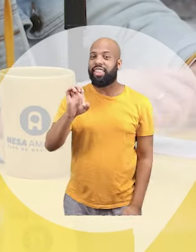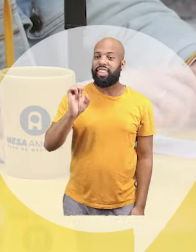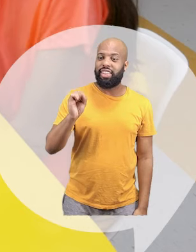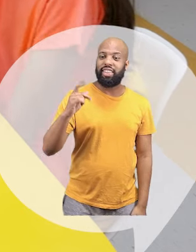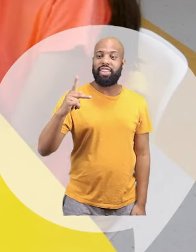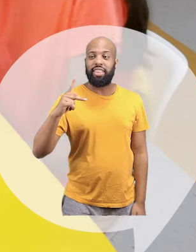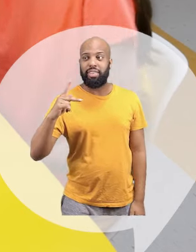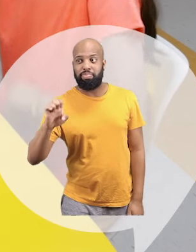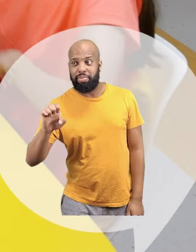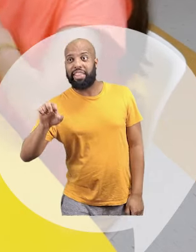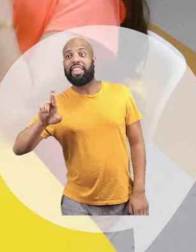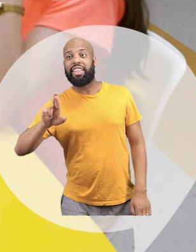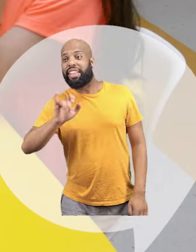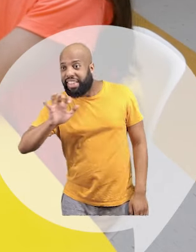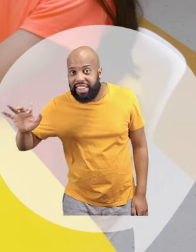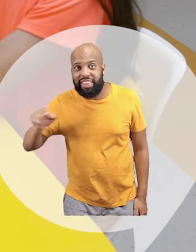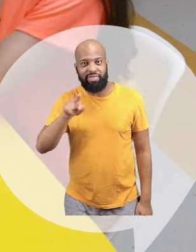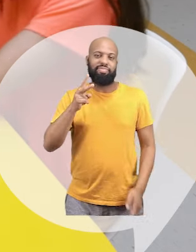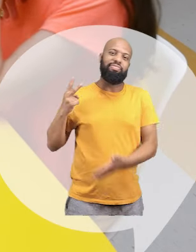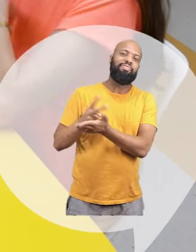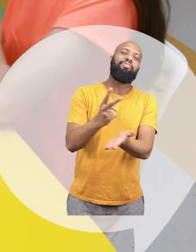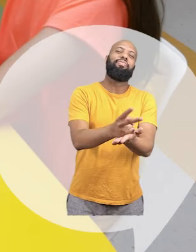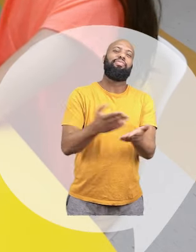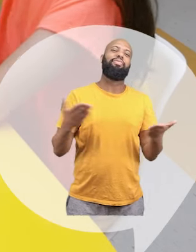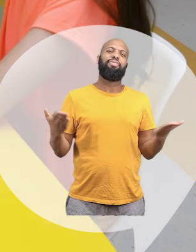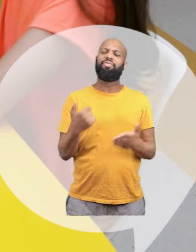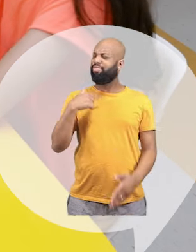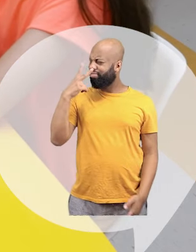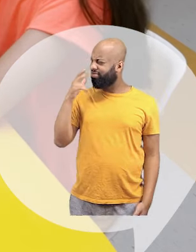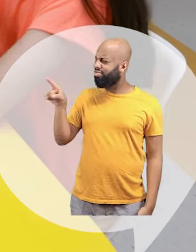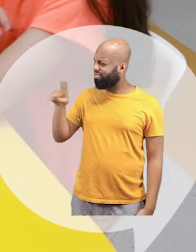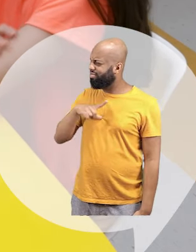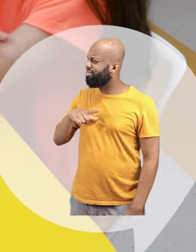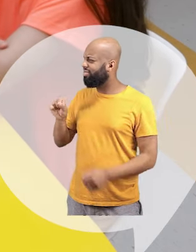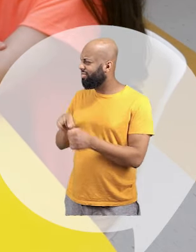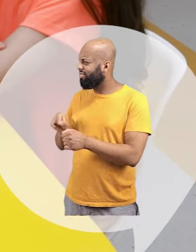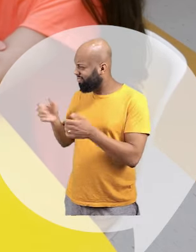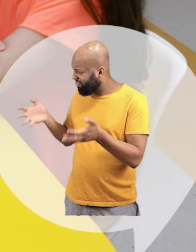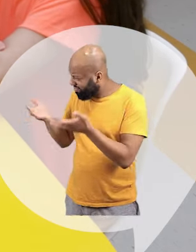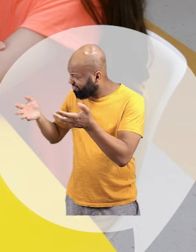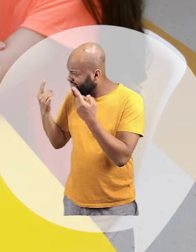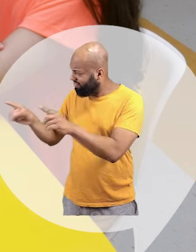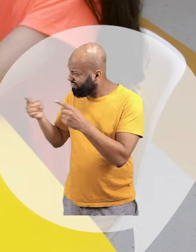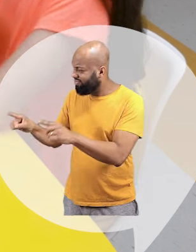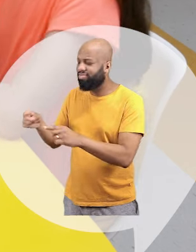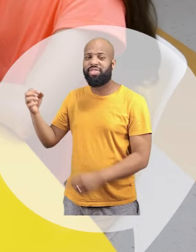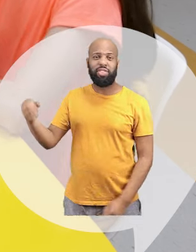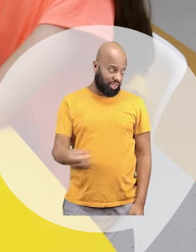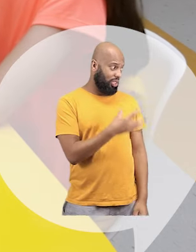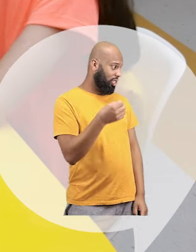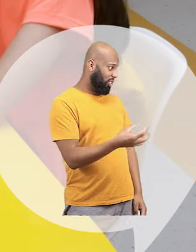sabe tipo assim Acho que você tinha que fazer vocês